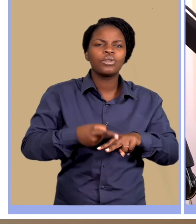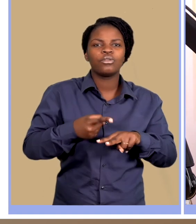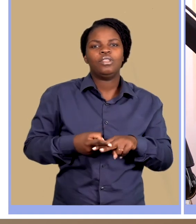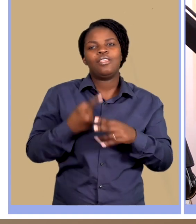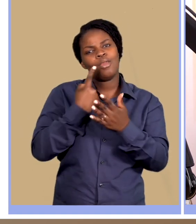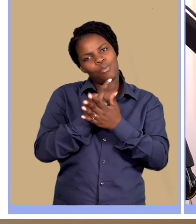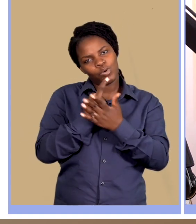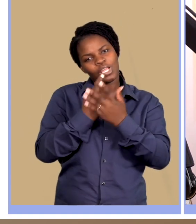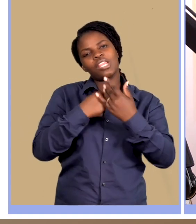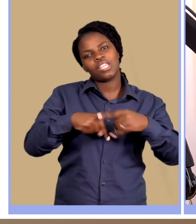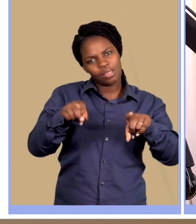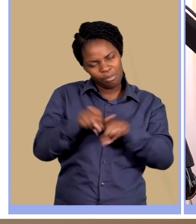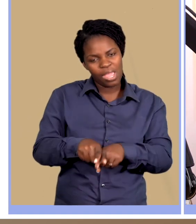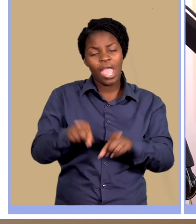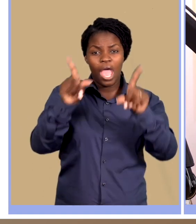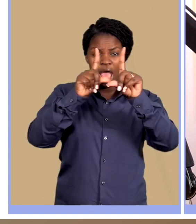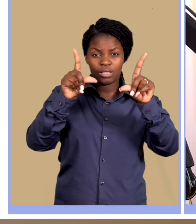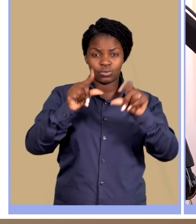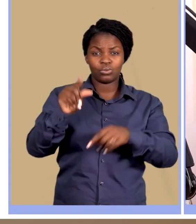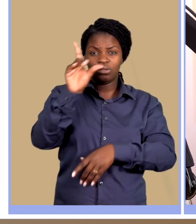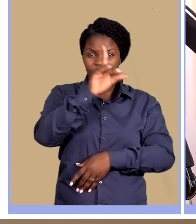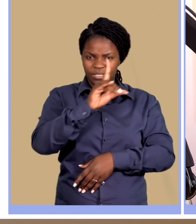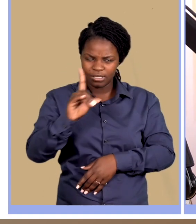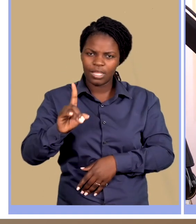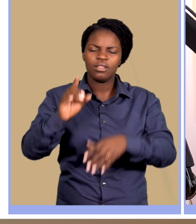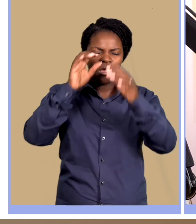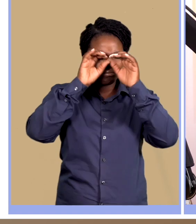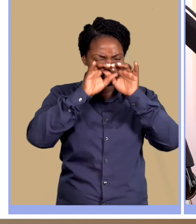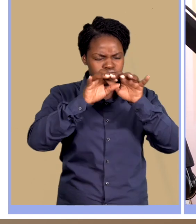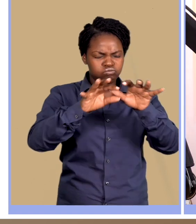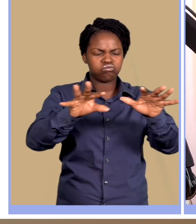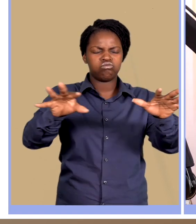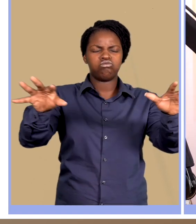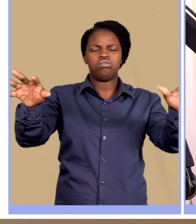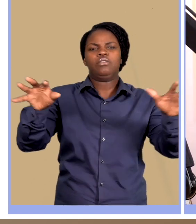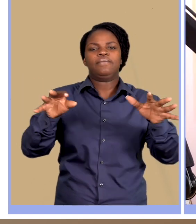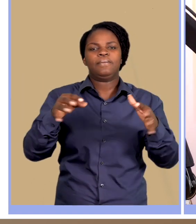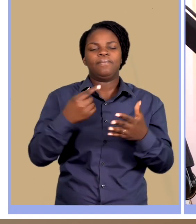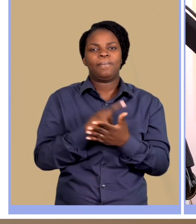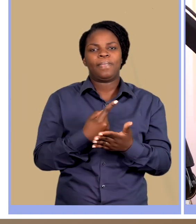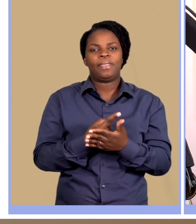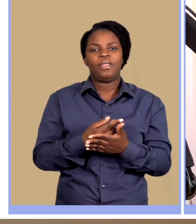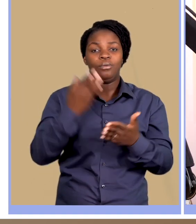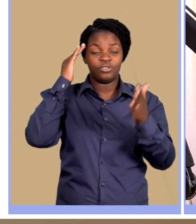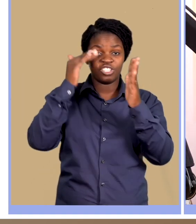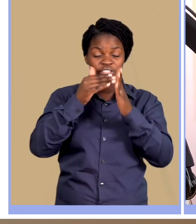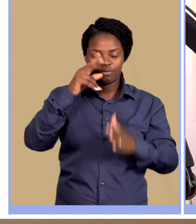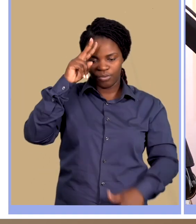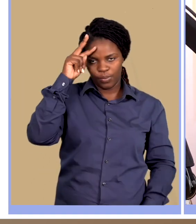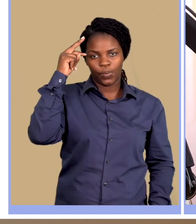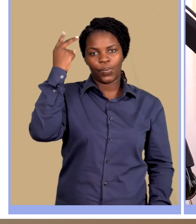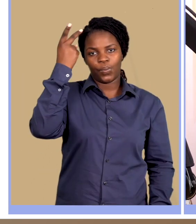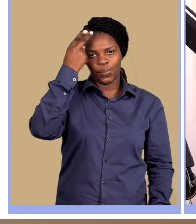quando é atacada com uma informação massiva, ela tende a mudar de comportamento e atitude. Então, as pessoas estão com sede de